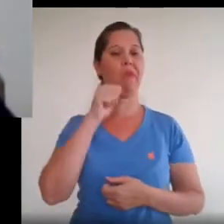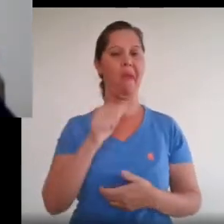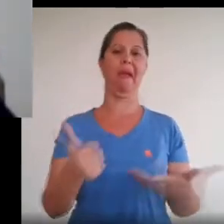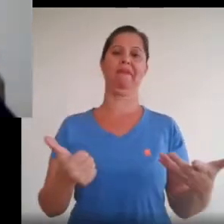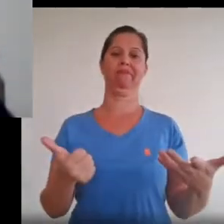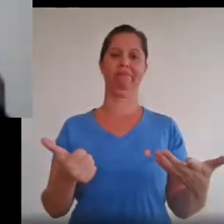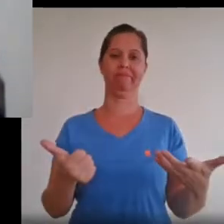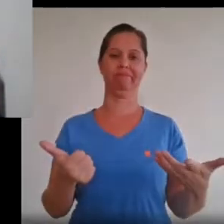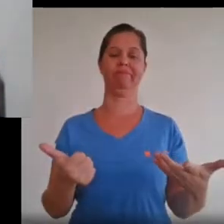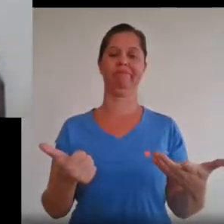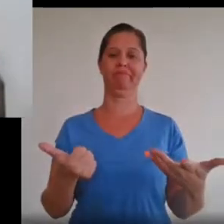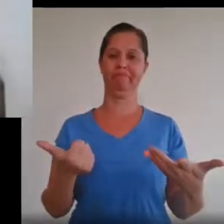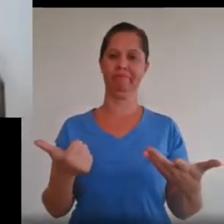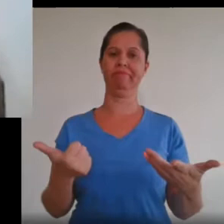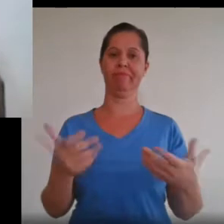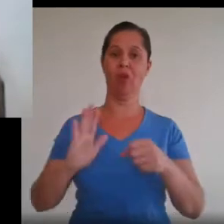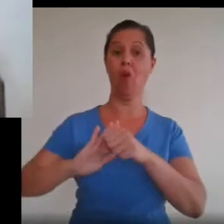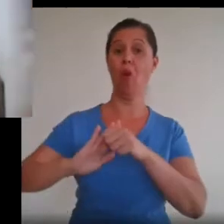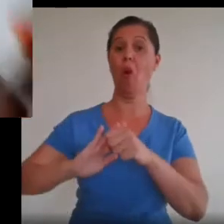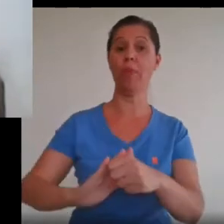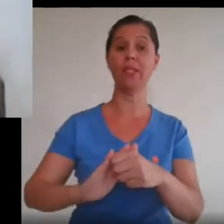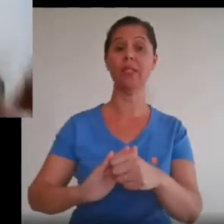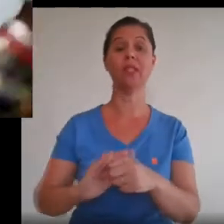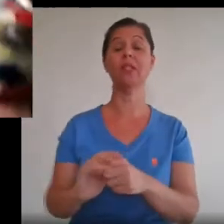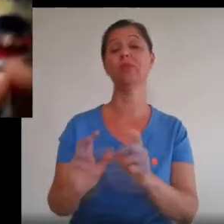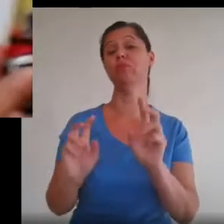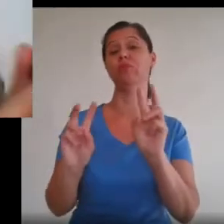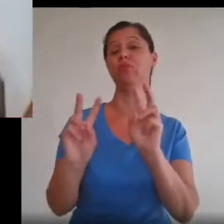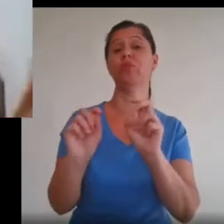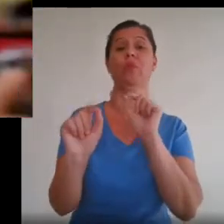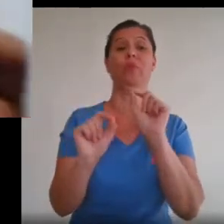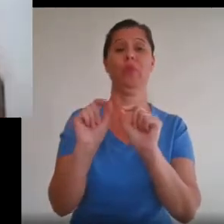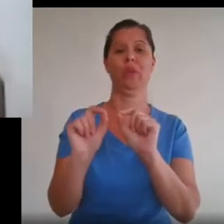Estamos na opressão sobre a questão do